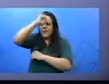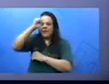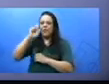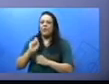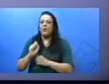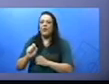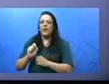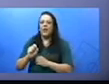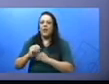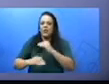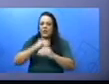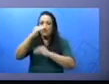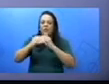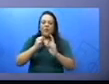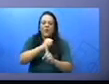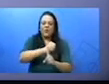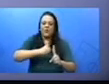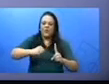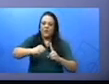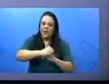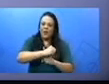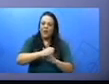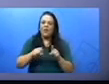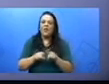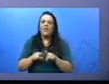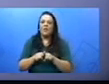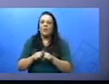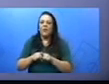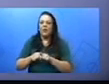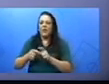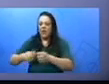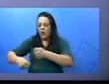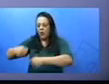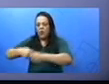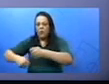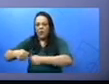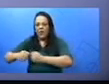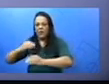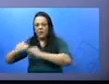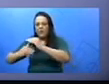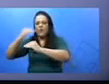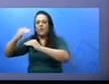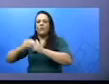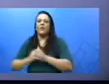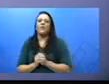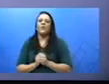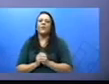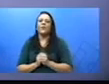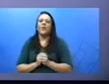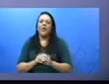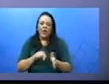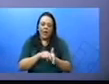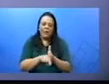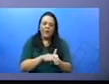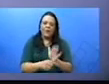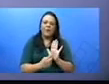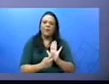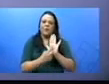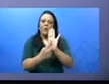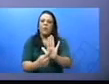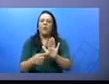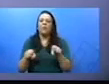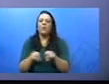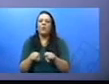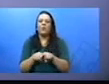produtividade e capacidade de inovação de nossa economia. O estudo mostra também que o maior grupo entre